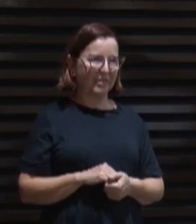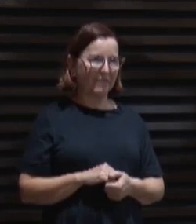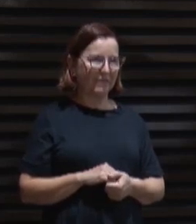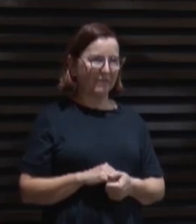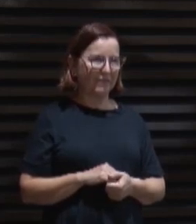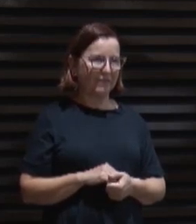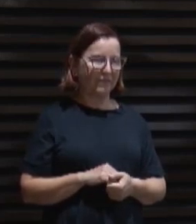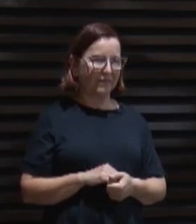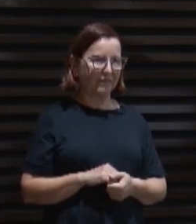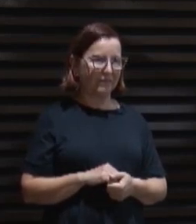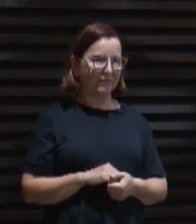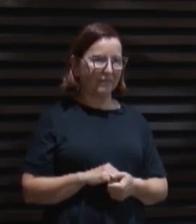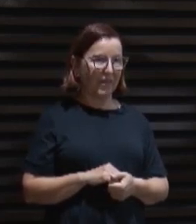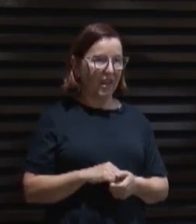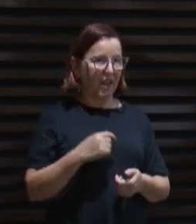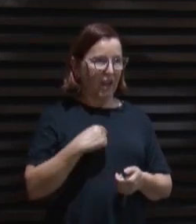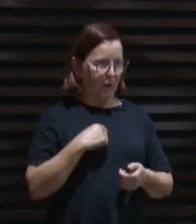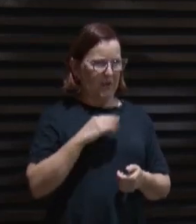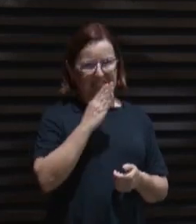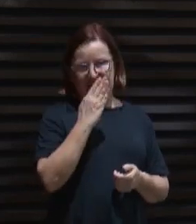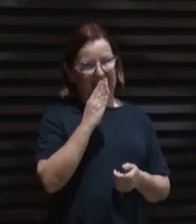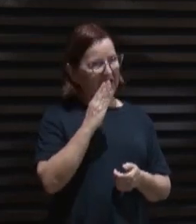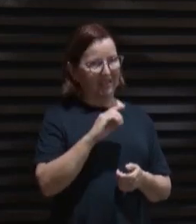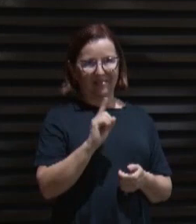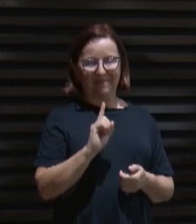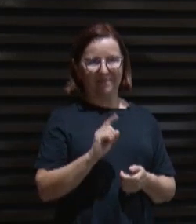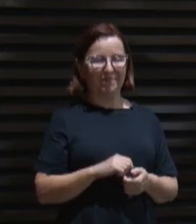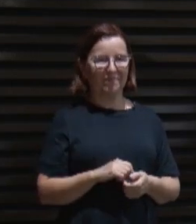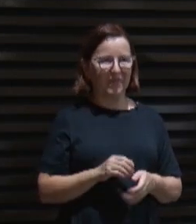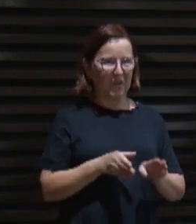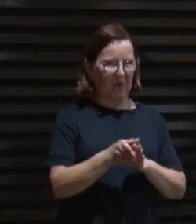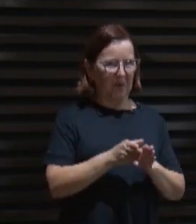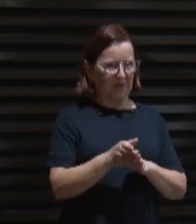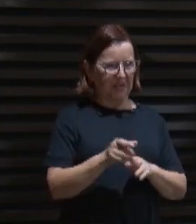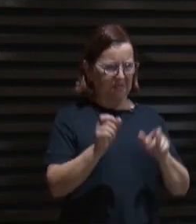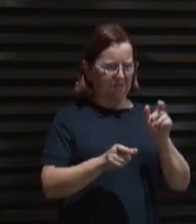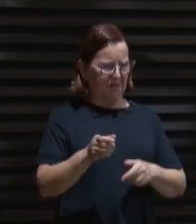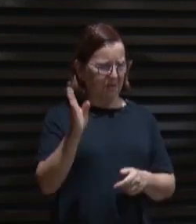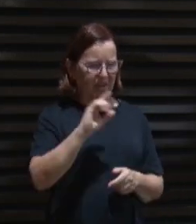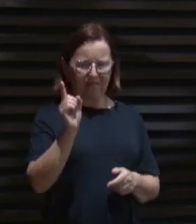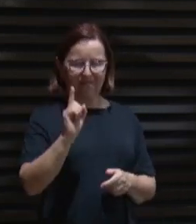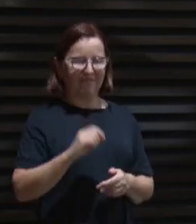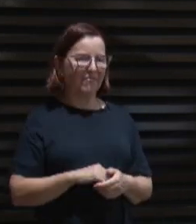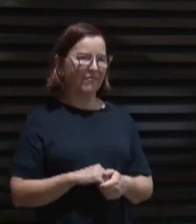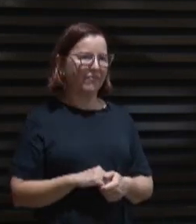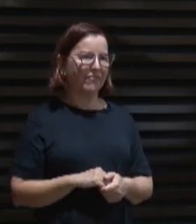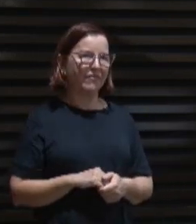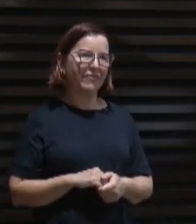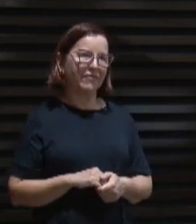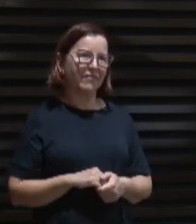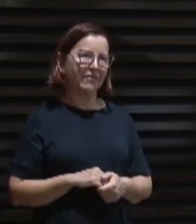Não quero comer gato por lebre, não. Conselho dos ímpios. Quem